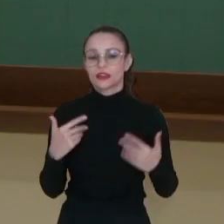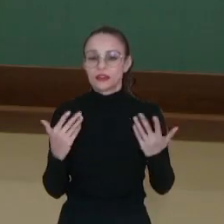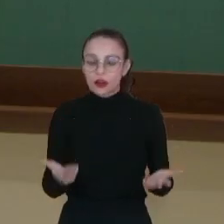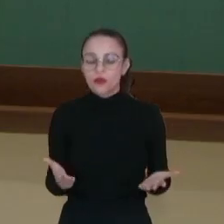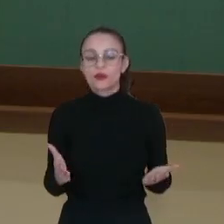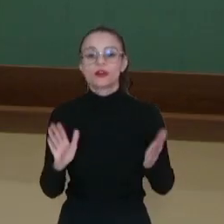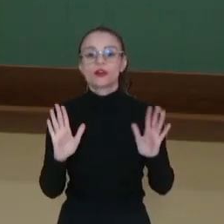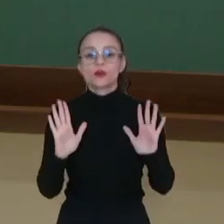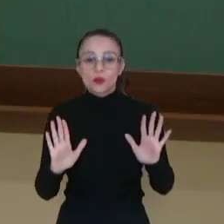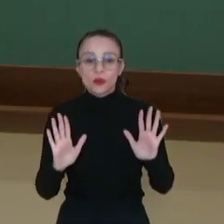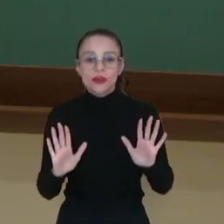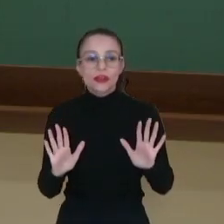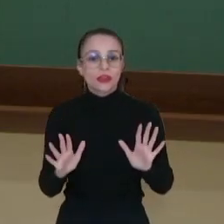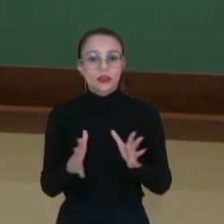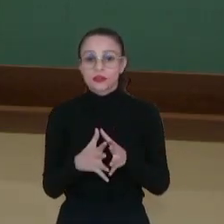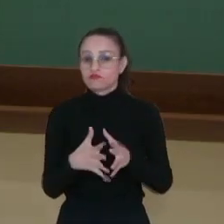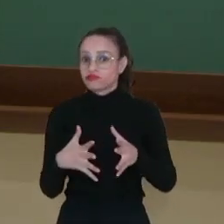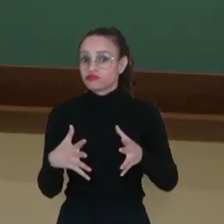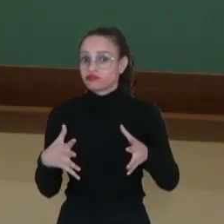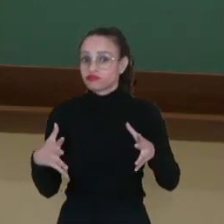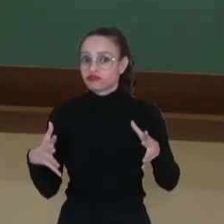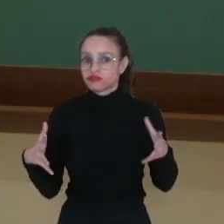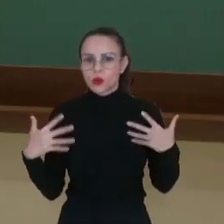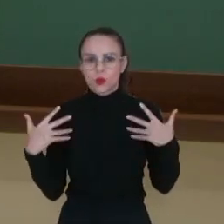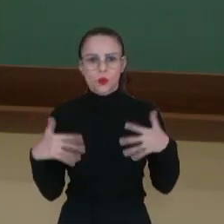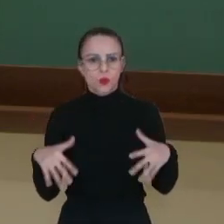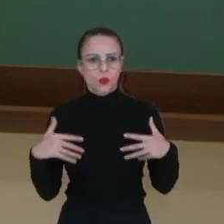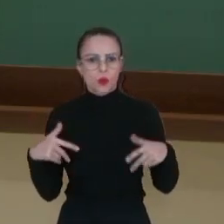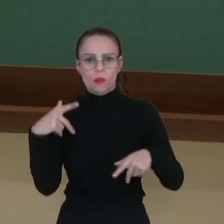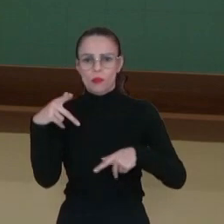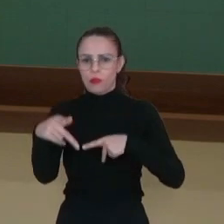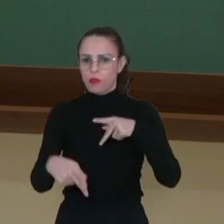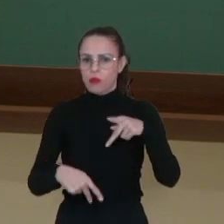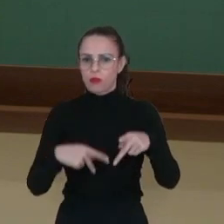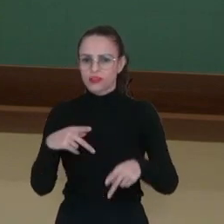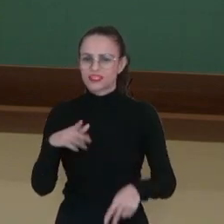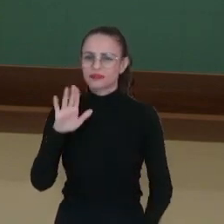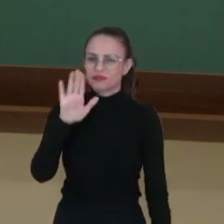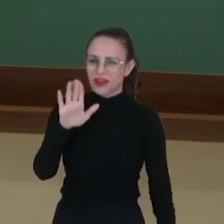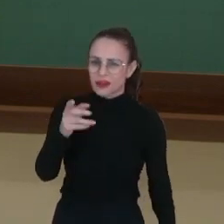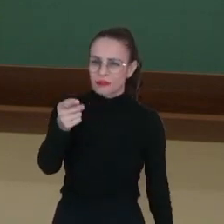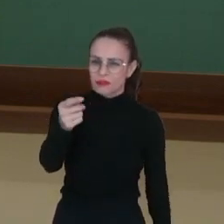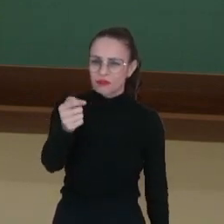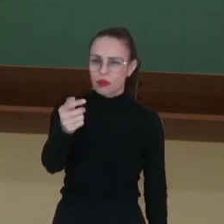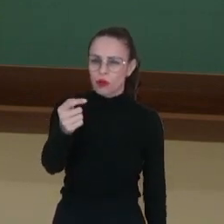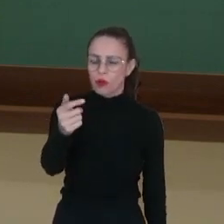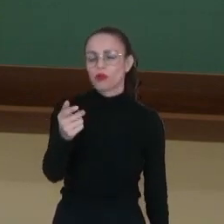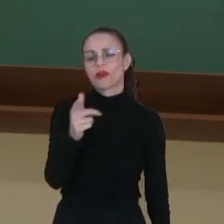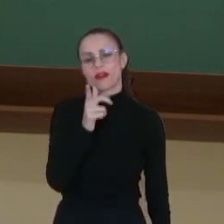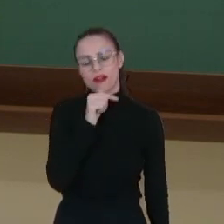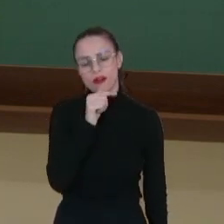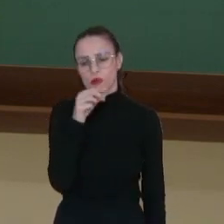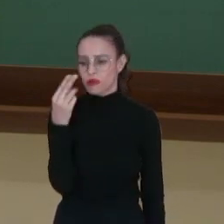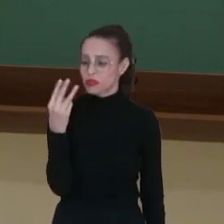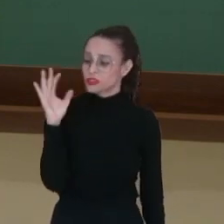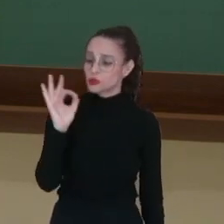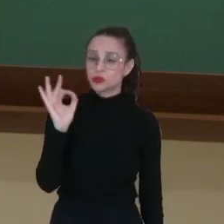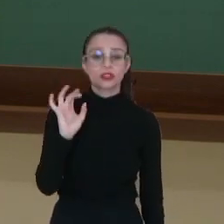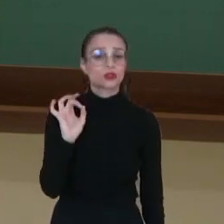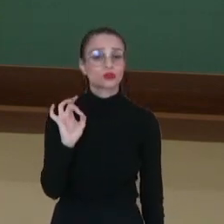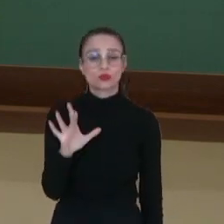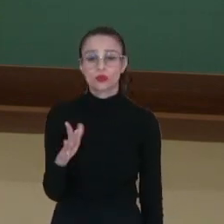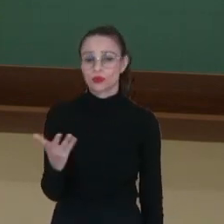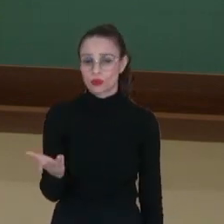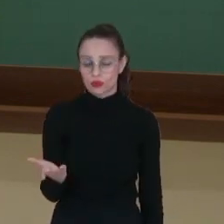seja, nós temos um grande contingente populacional, mas uma pequena disponibilidade de água para a